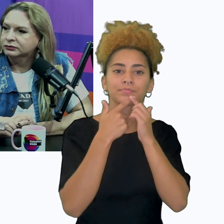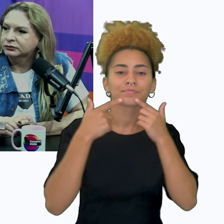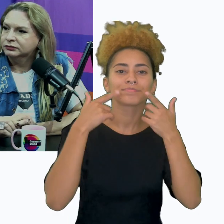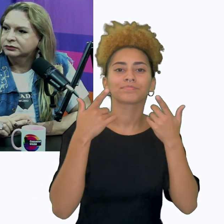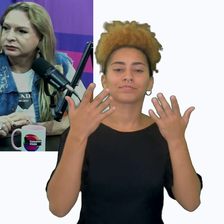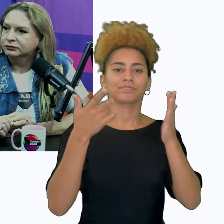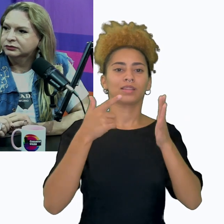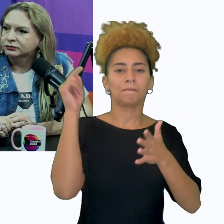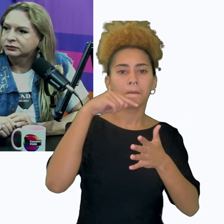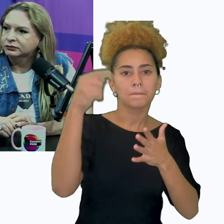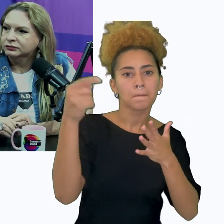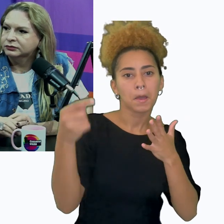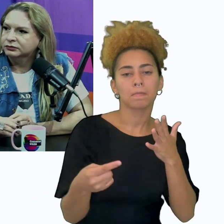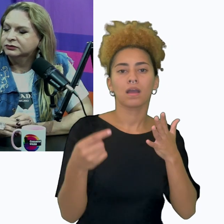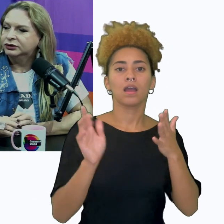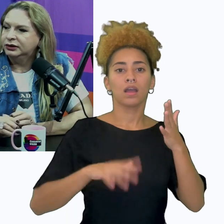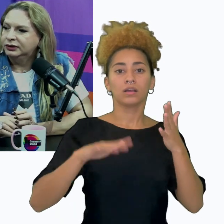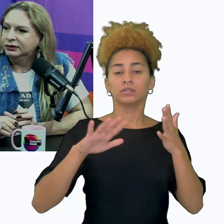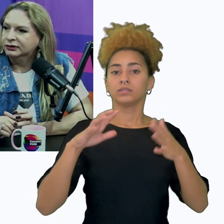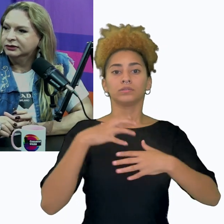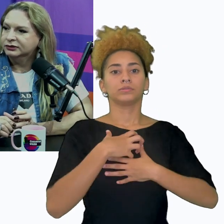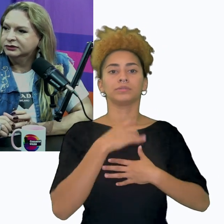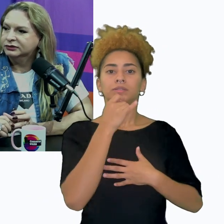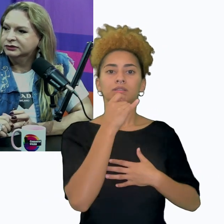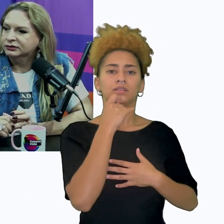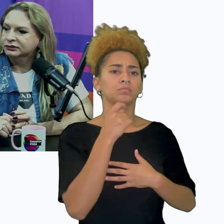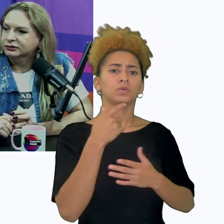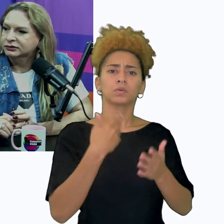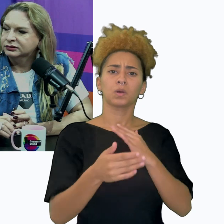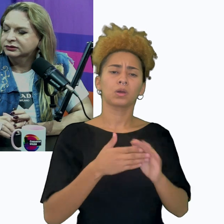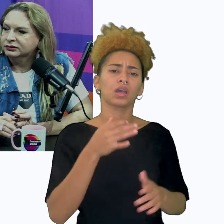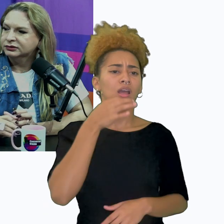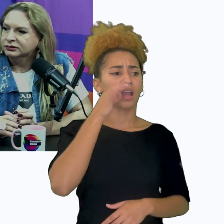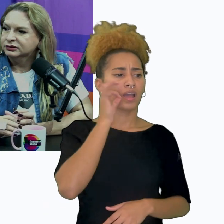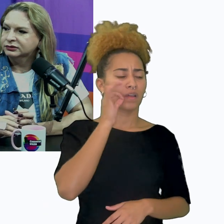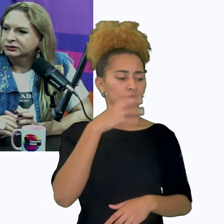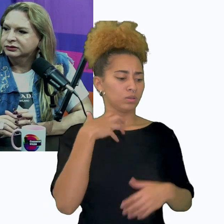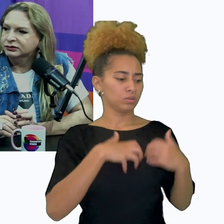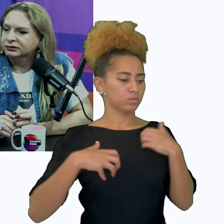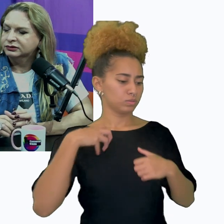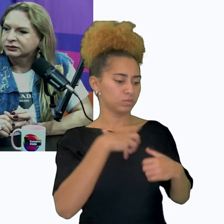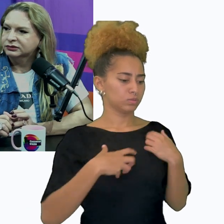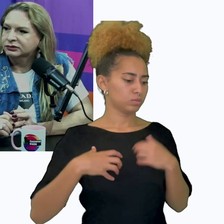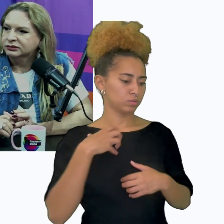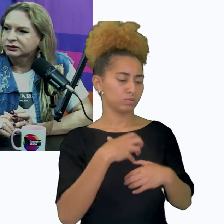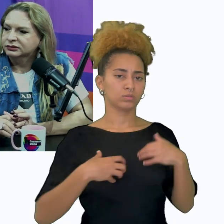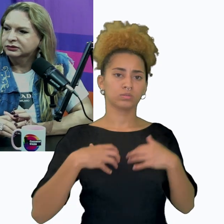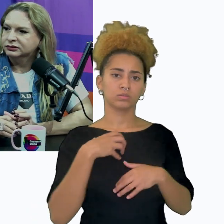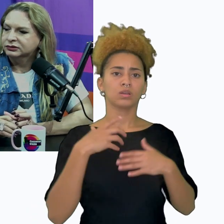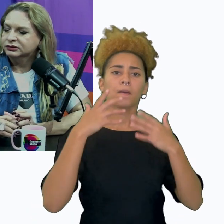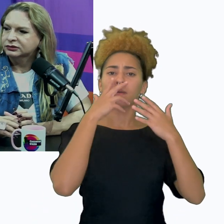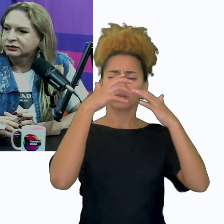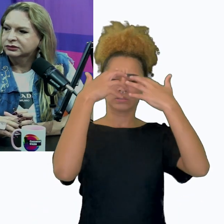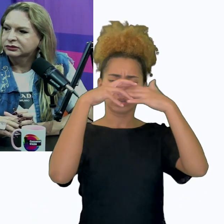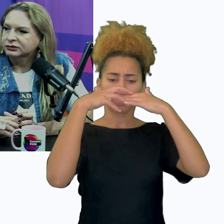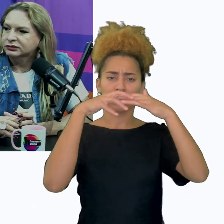de ter mil coisas para poder fazer. E de repente às vezes eu tô cortando um quiabo, tomando um café, eu tô agoniada, a minha panela de